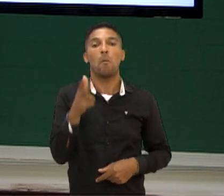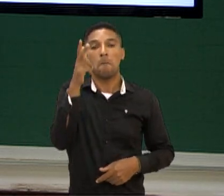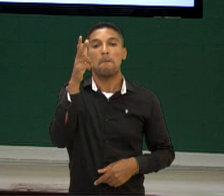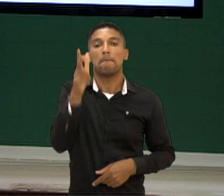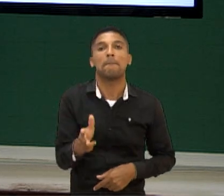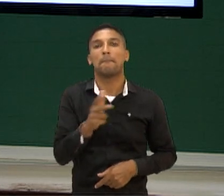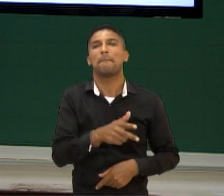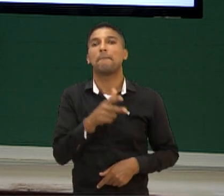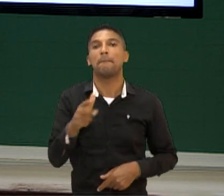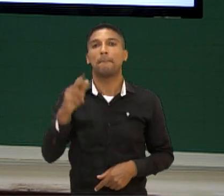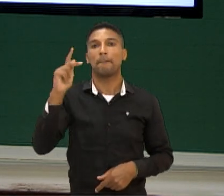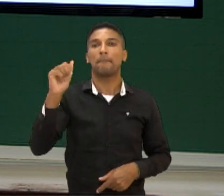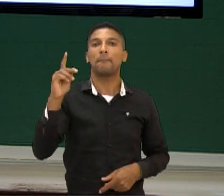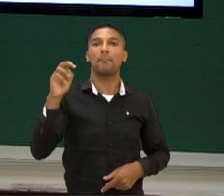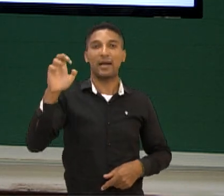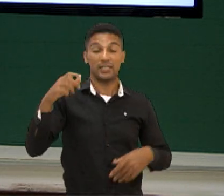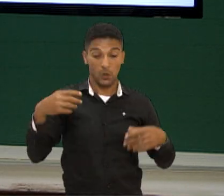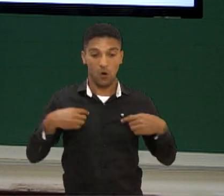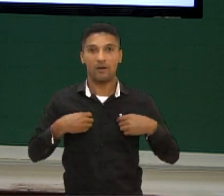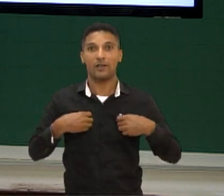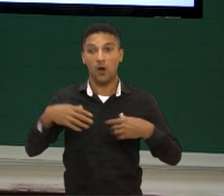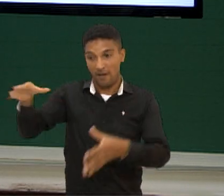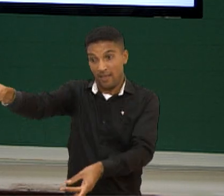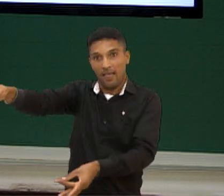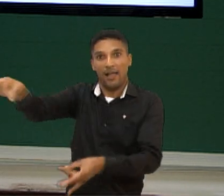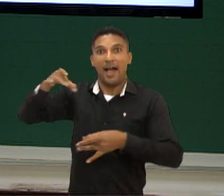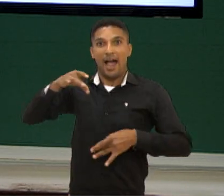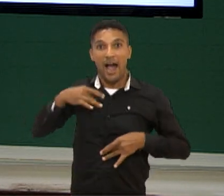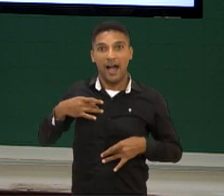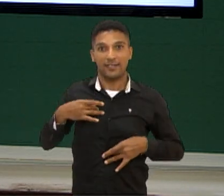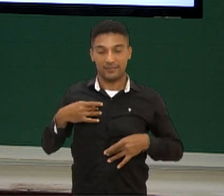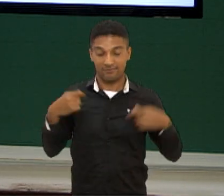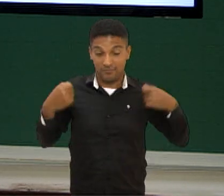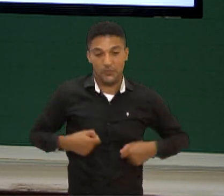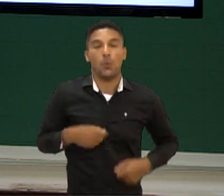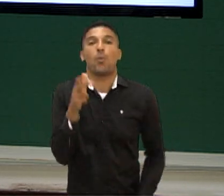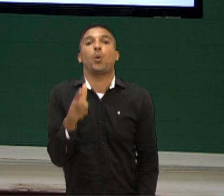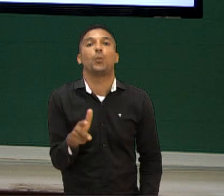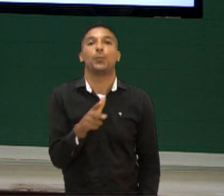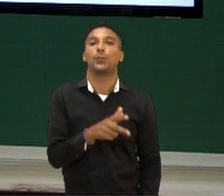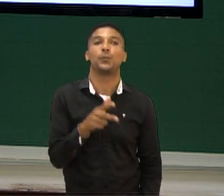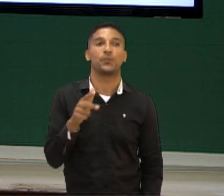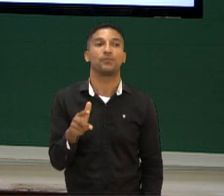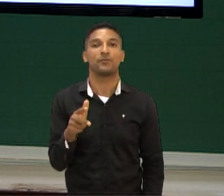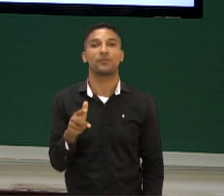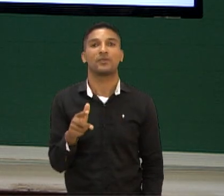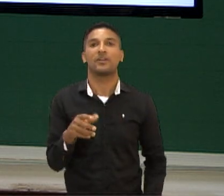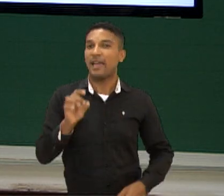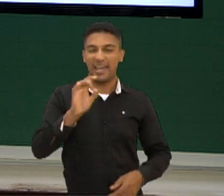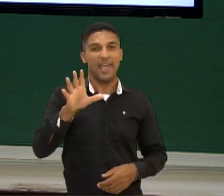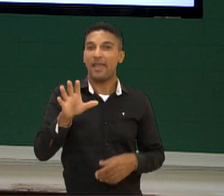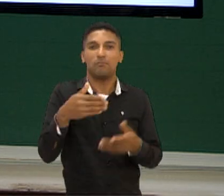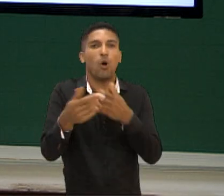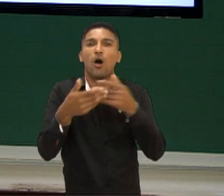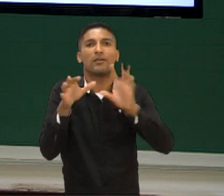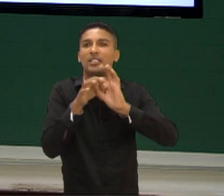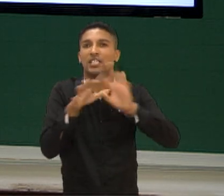né? Enfim, cada quadrilha é desenvolvida de uma forma, ok? E você, já